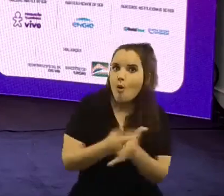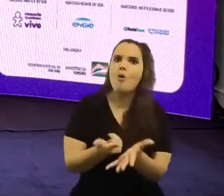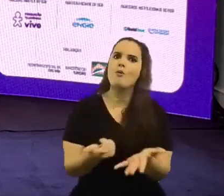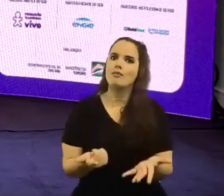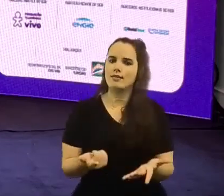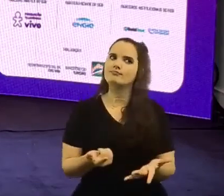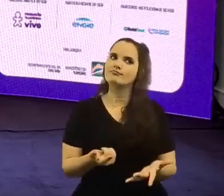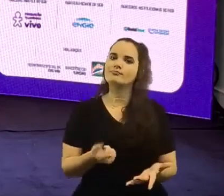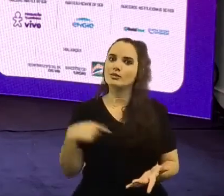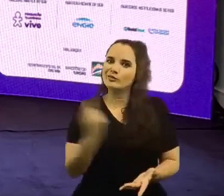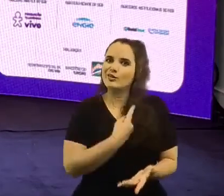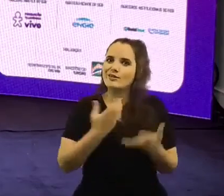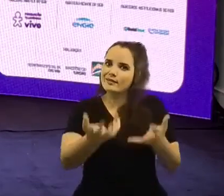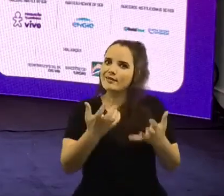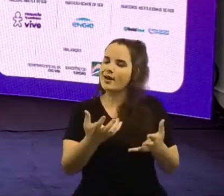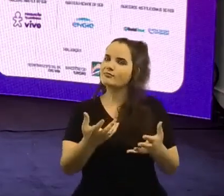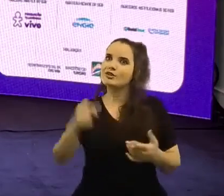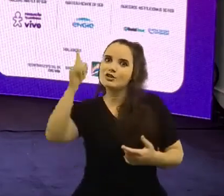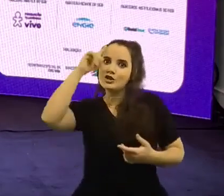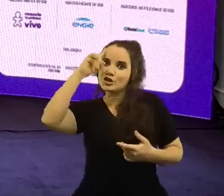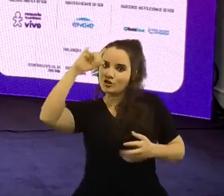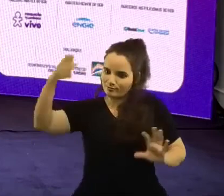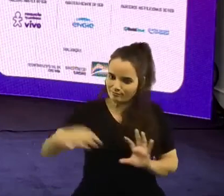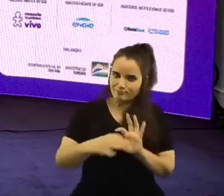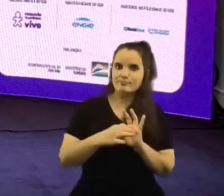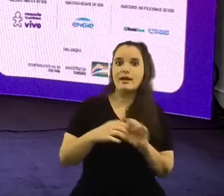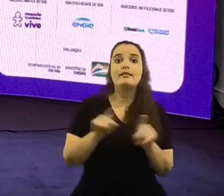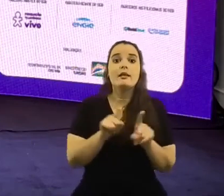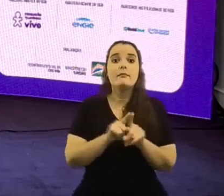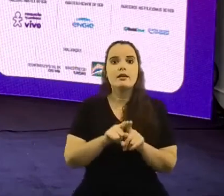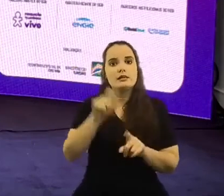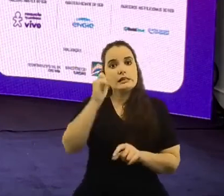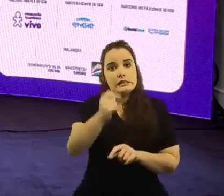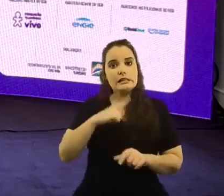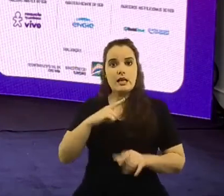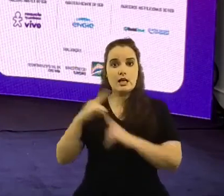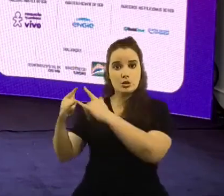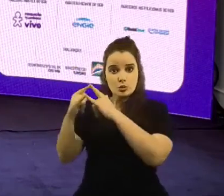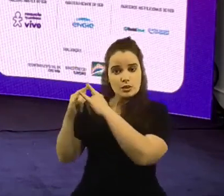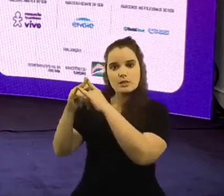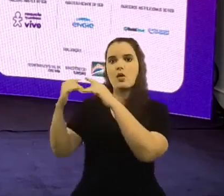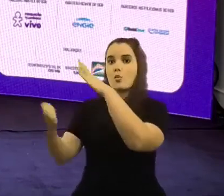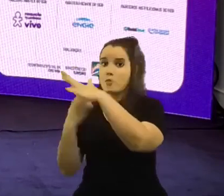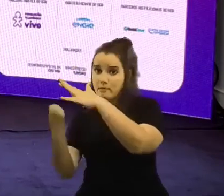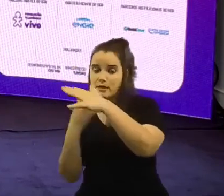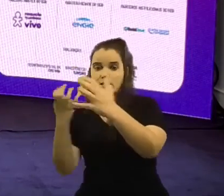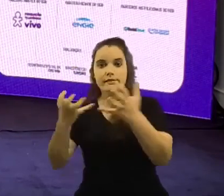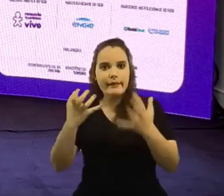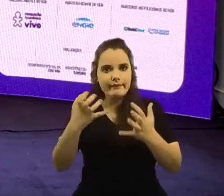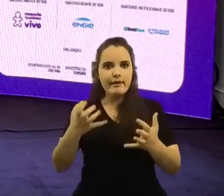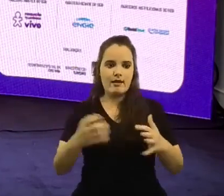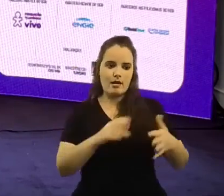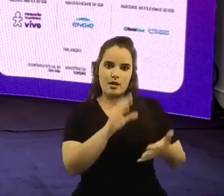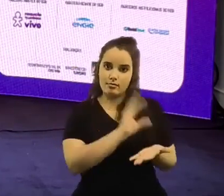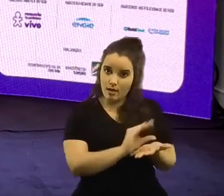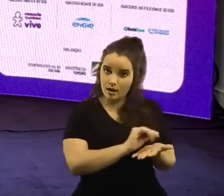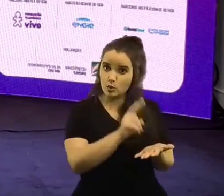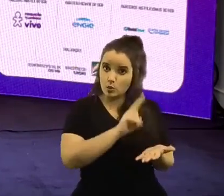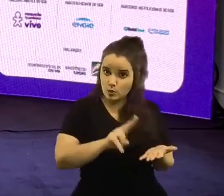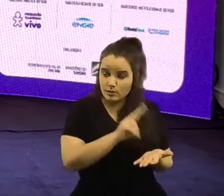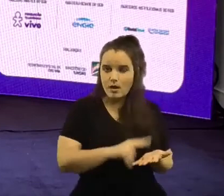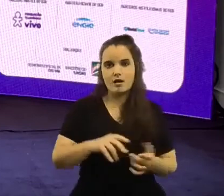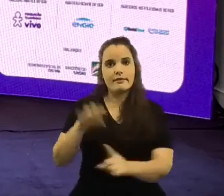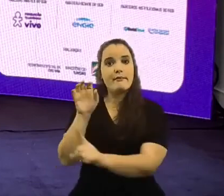para as organizações que querem ser mais orientadas por dados, para que elas possam realmente terem mais impacto social e ambiental, né, que é o